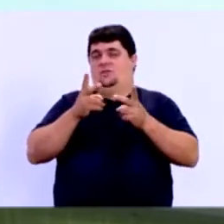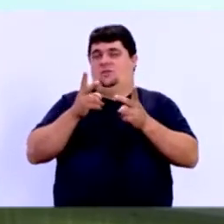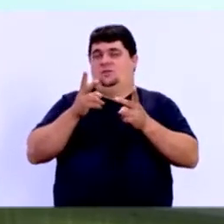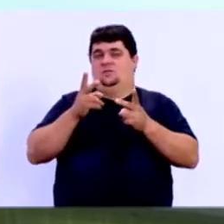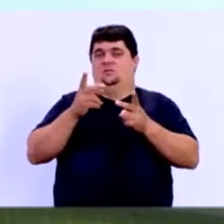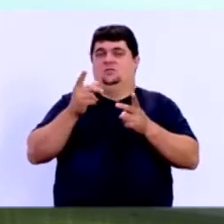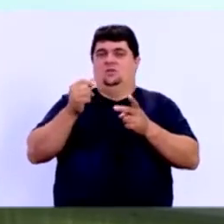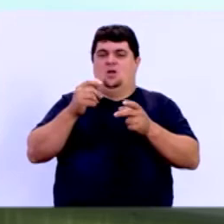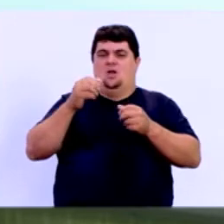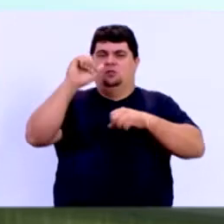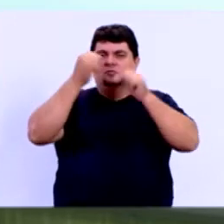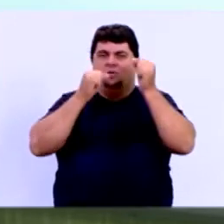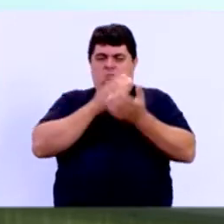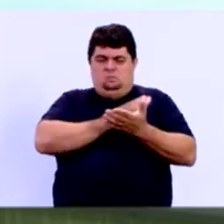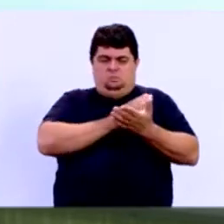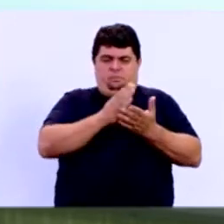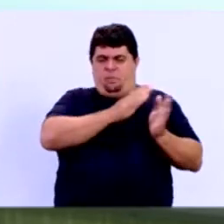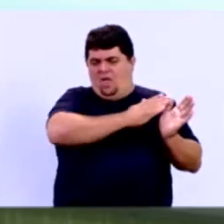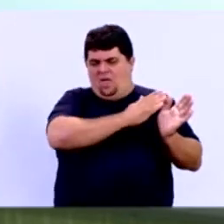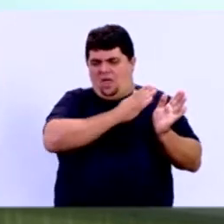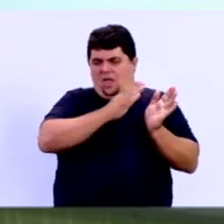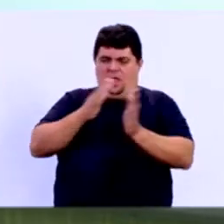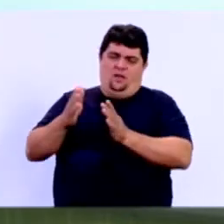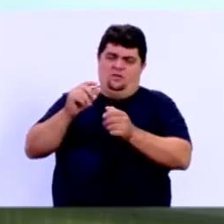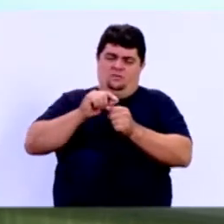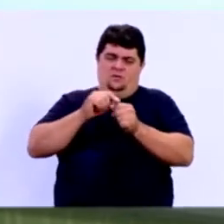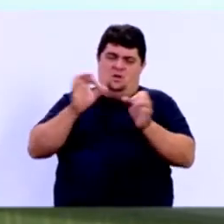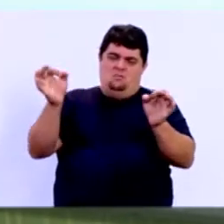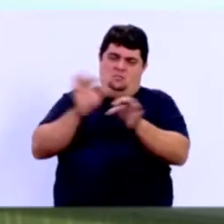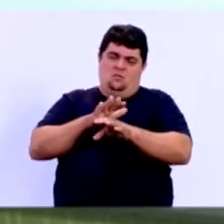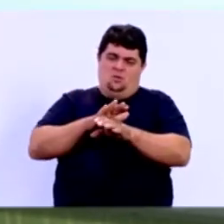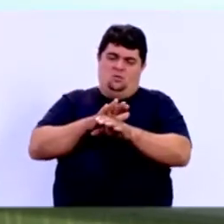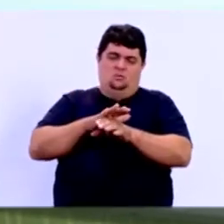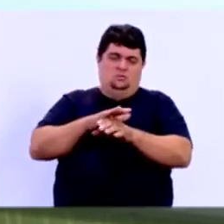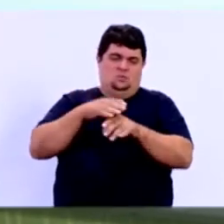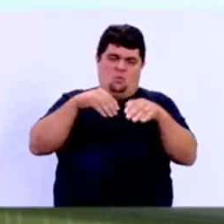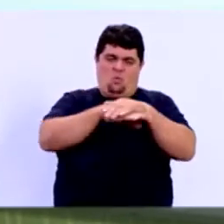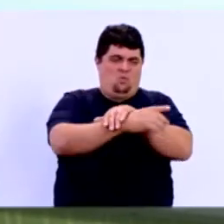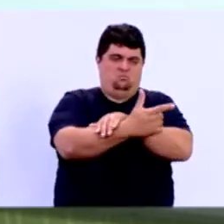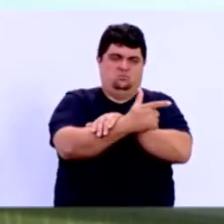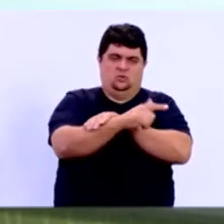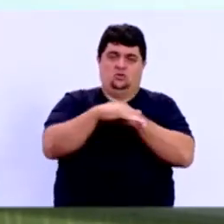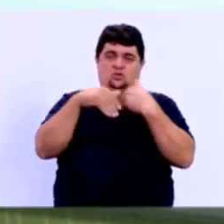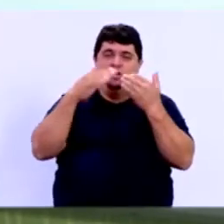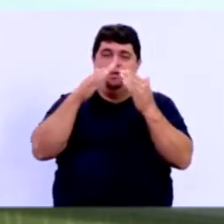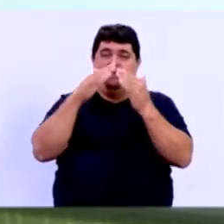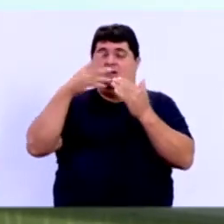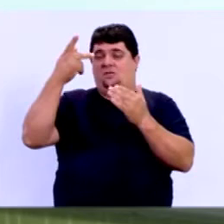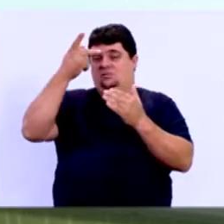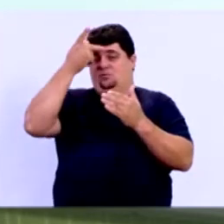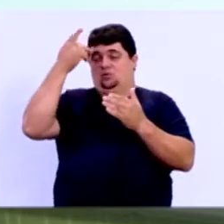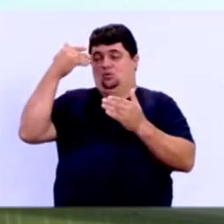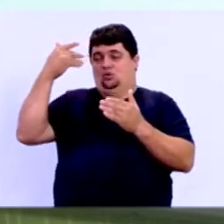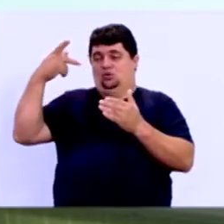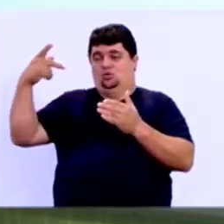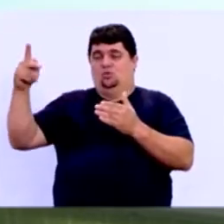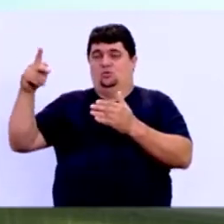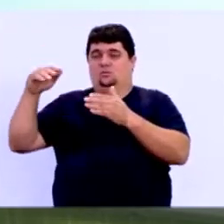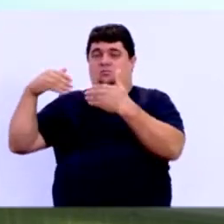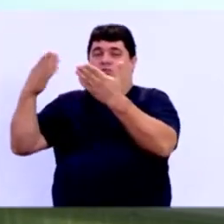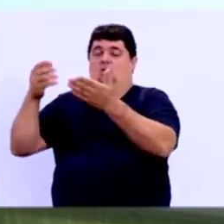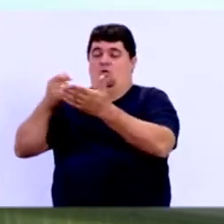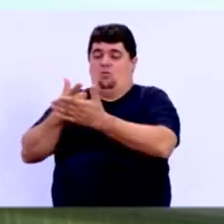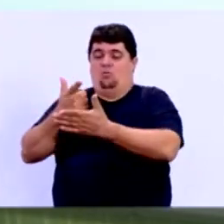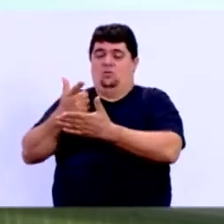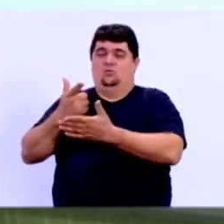fábrica entra em ação, produz o produto e você não estoca. Você não tem o custo de estocagem. Você não gasta